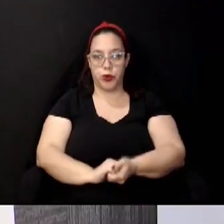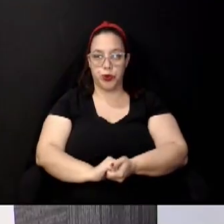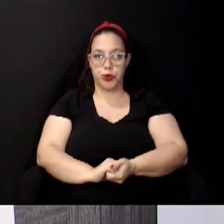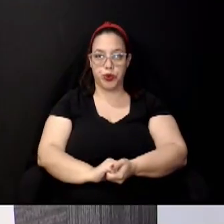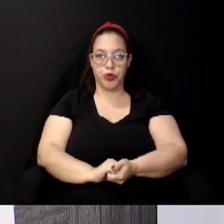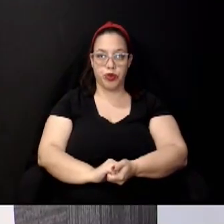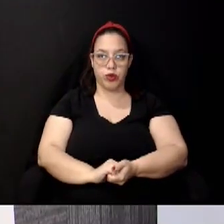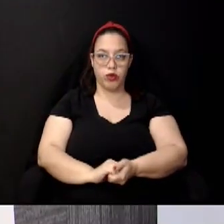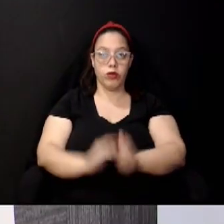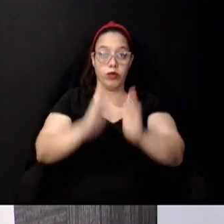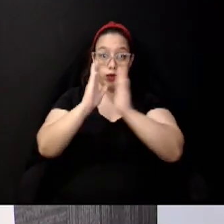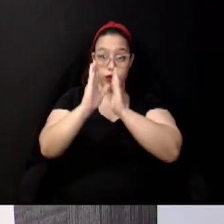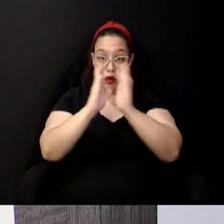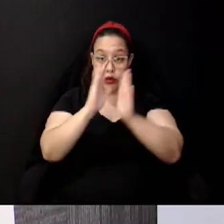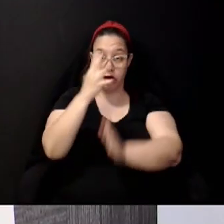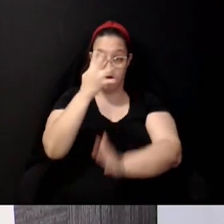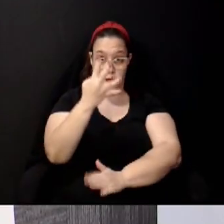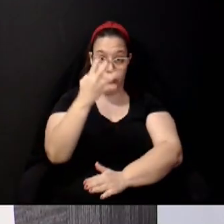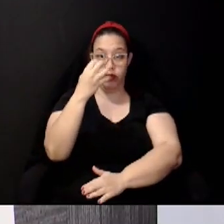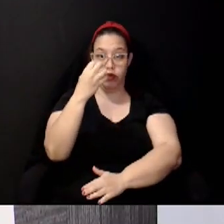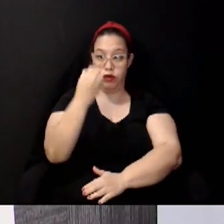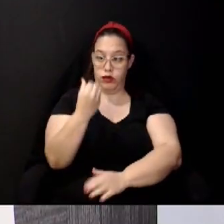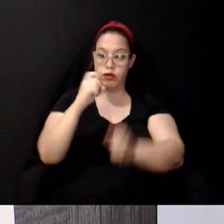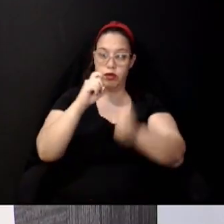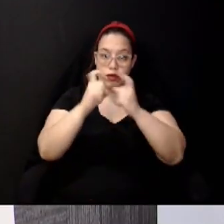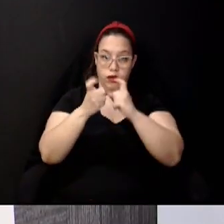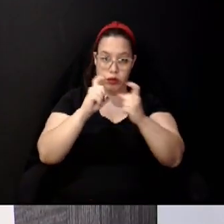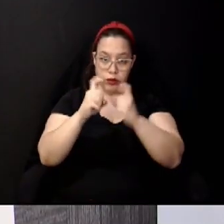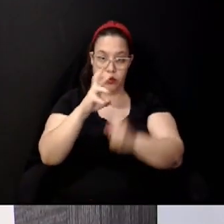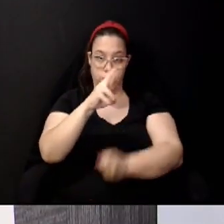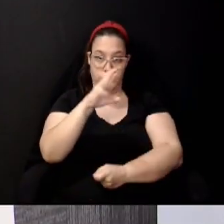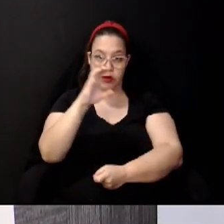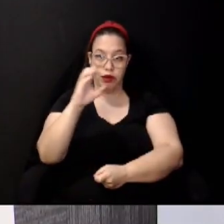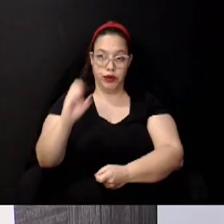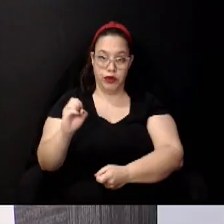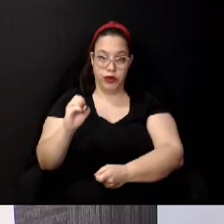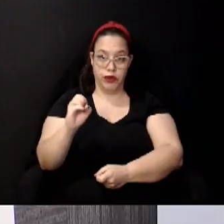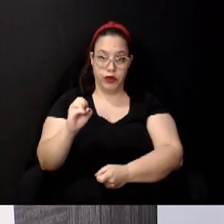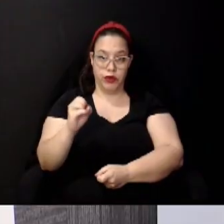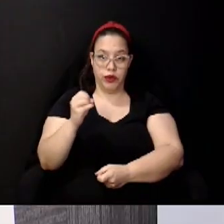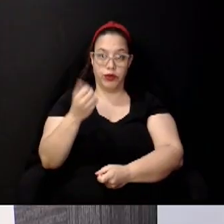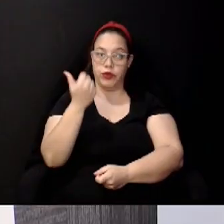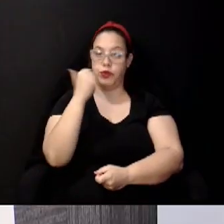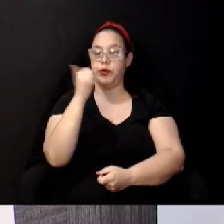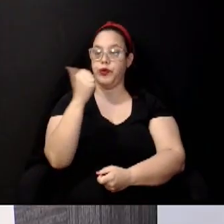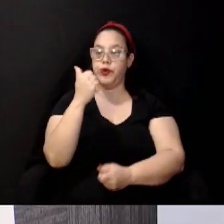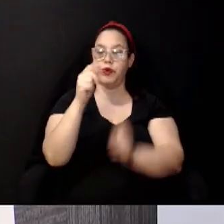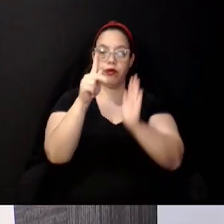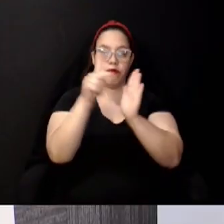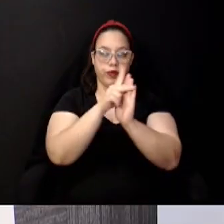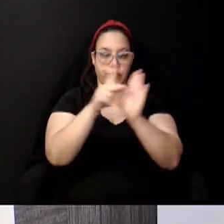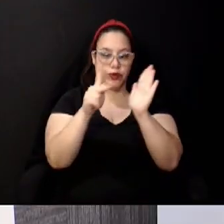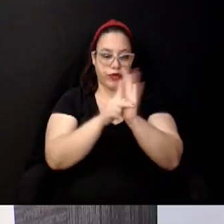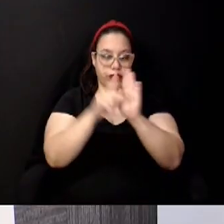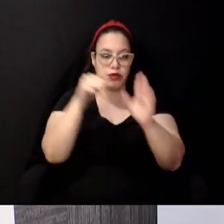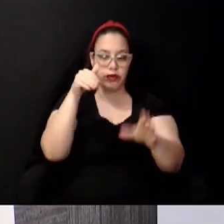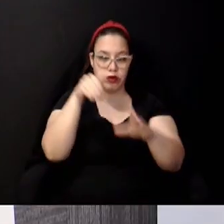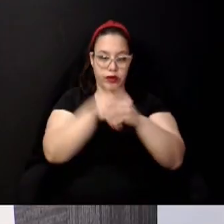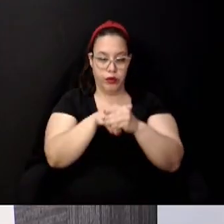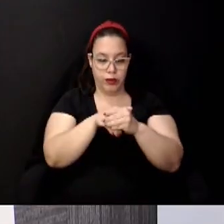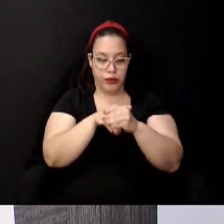Durante a 46ª reunião ordinária, foram 11 projetos votados, todos